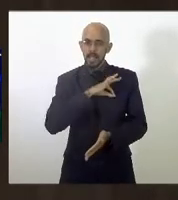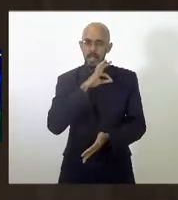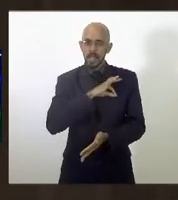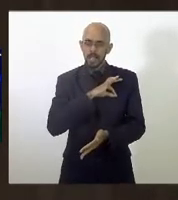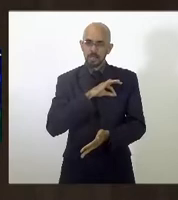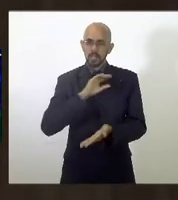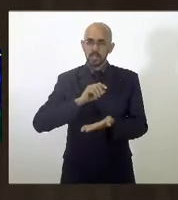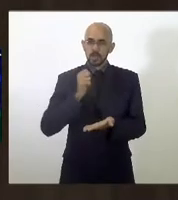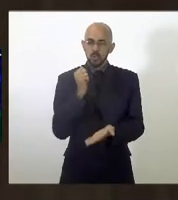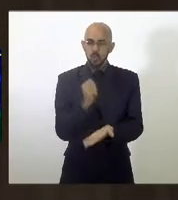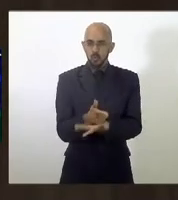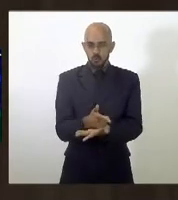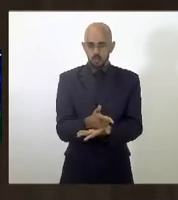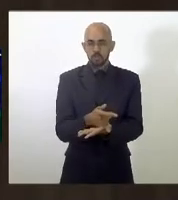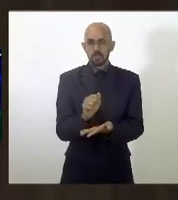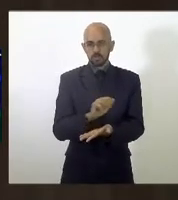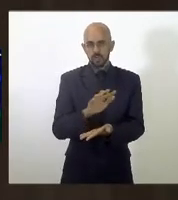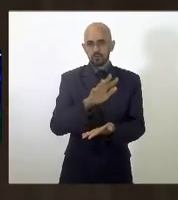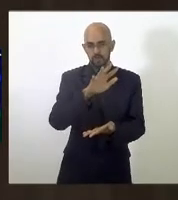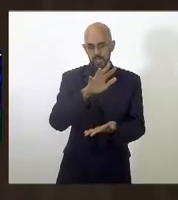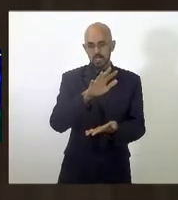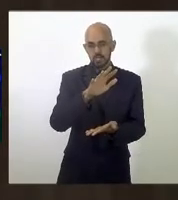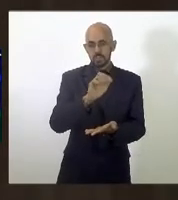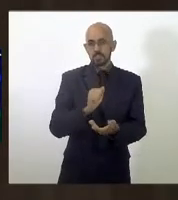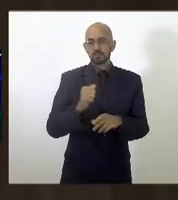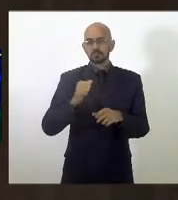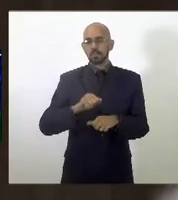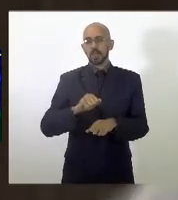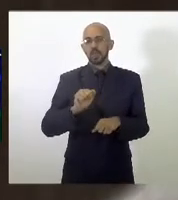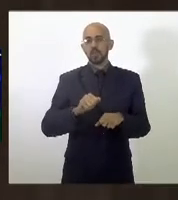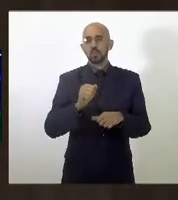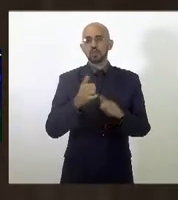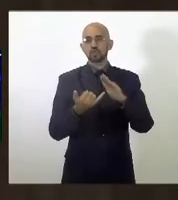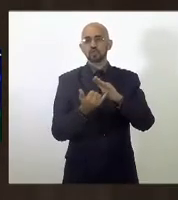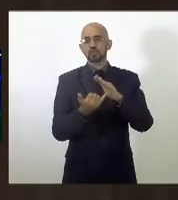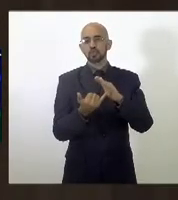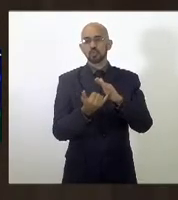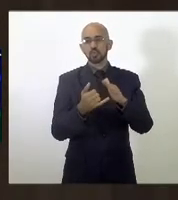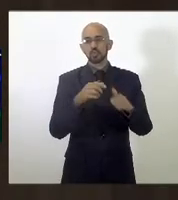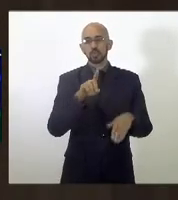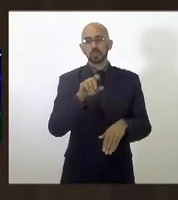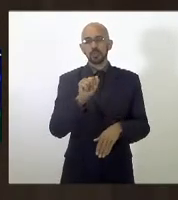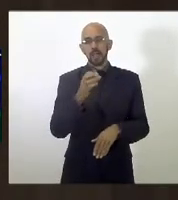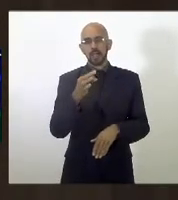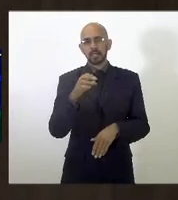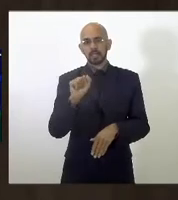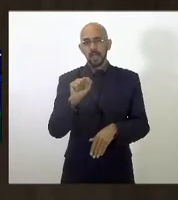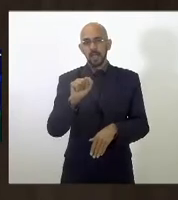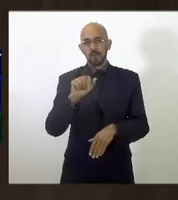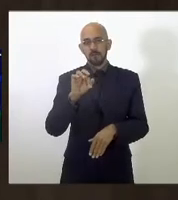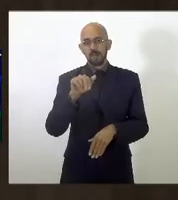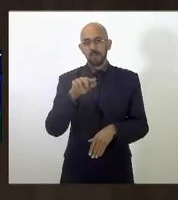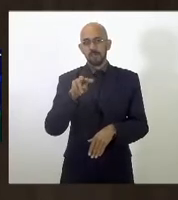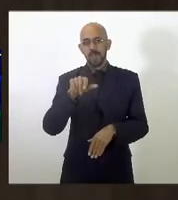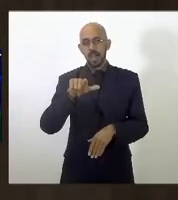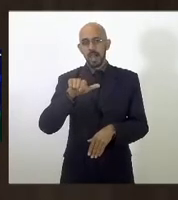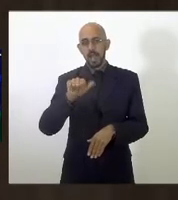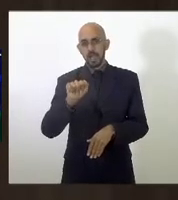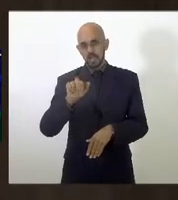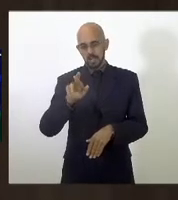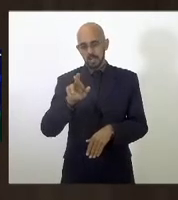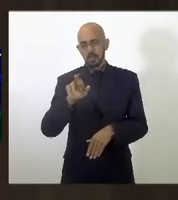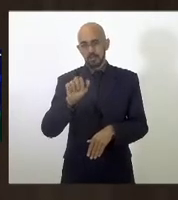Brasileiras, desenvolvida pelo Instituto Data Favela e Locomotiva, encomendada pela comunidade DOR,